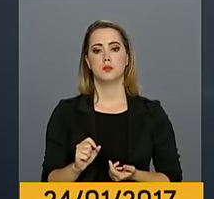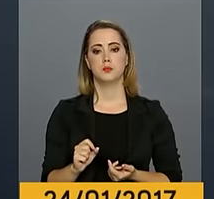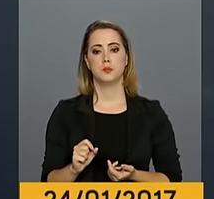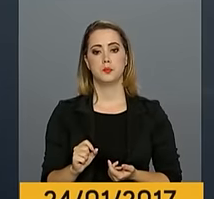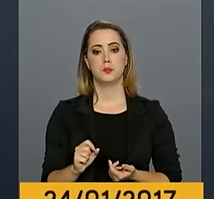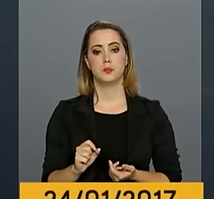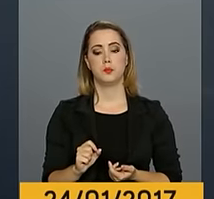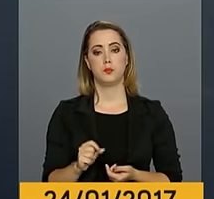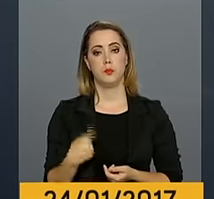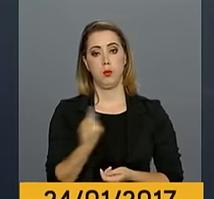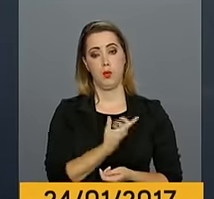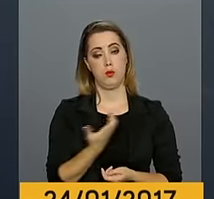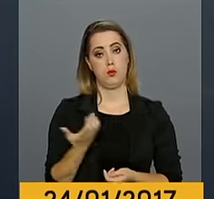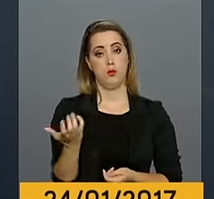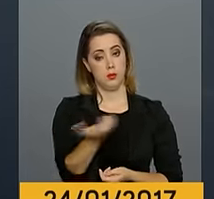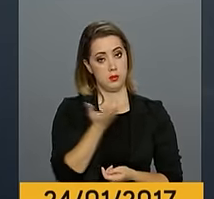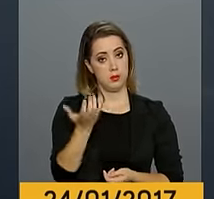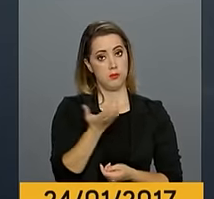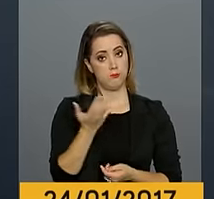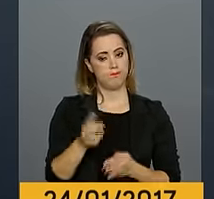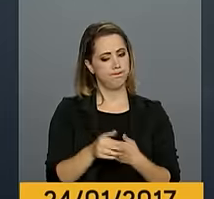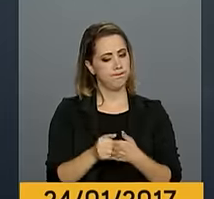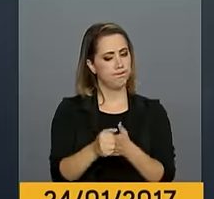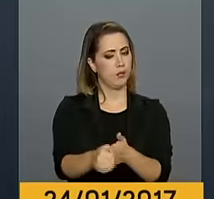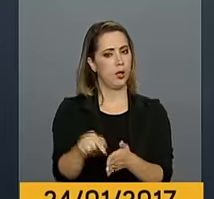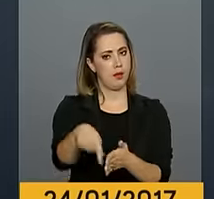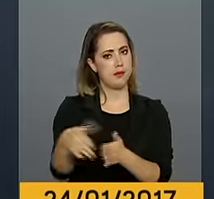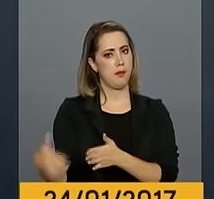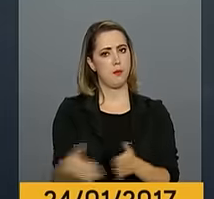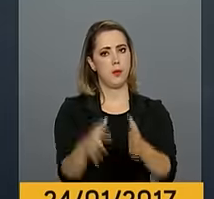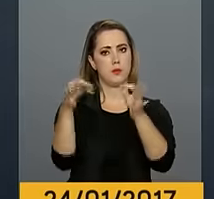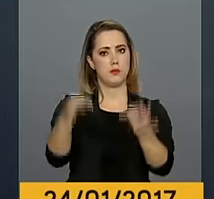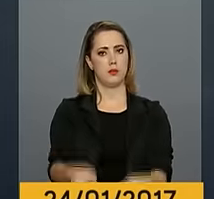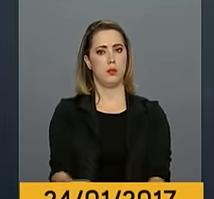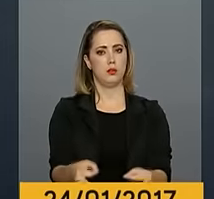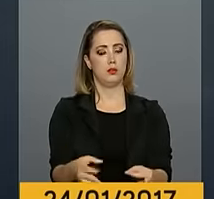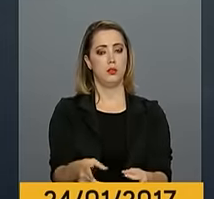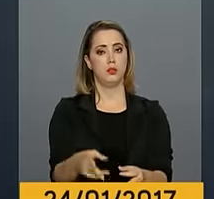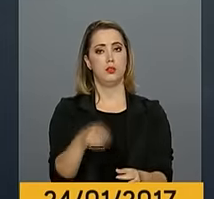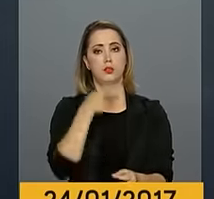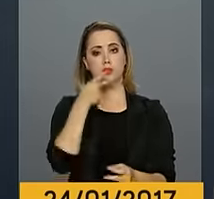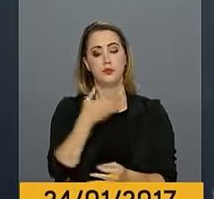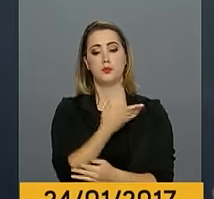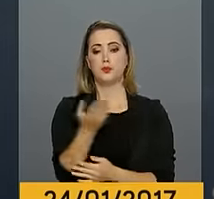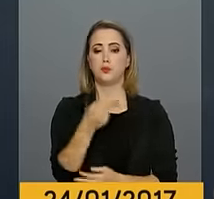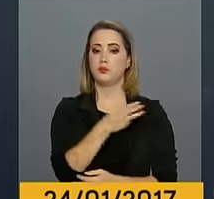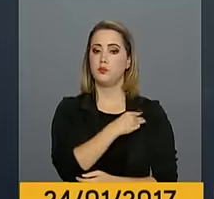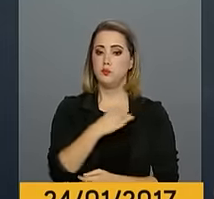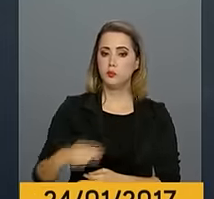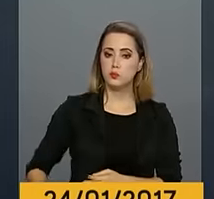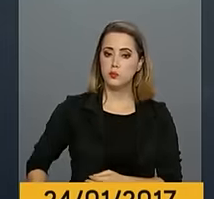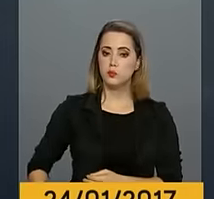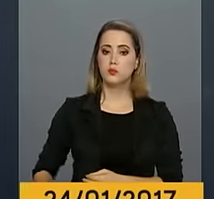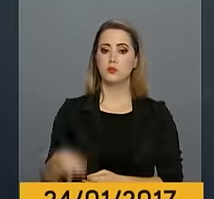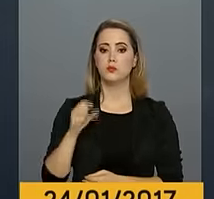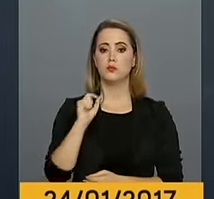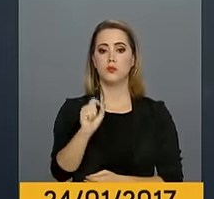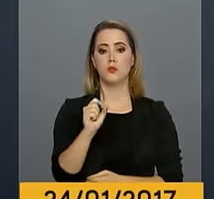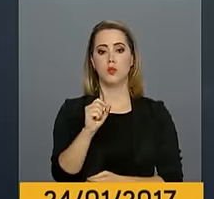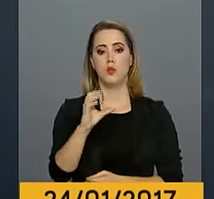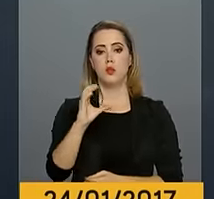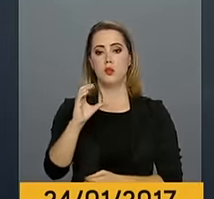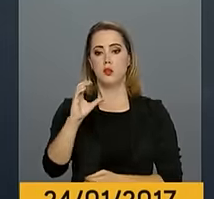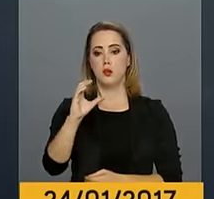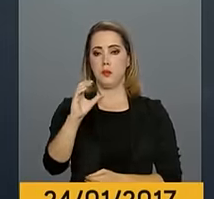que estamos tomando. E nós queremos seguir nessa trilha. Por isso que eu disse ao ministro Kassab, quando ele me ligou ontem